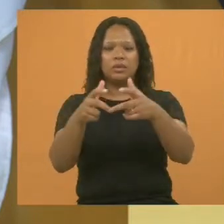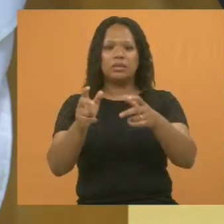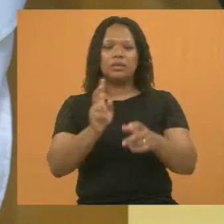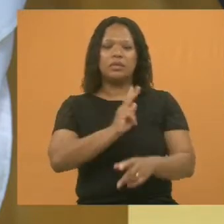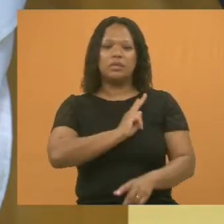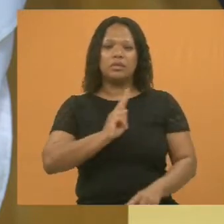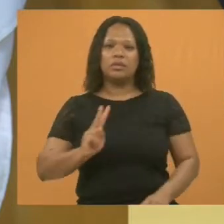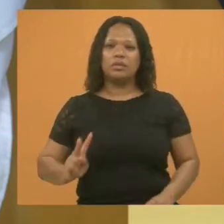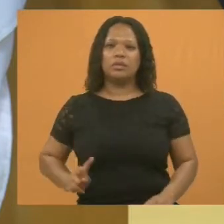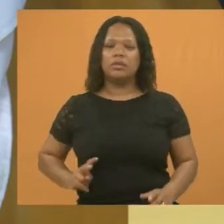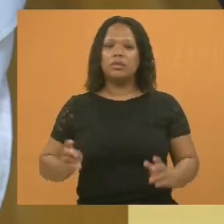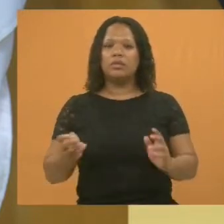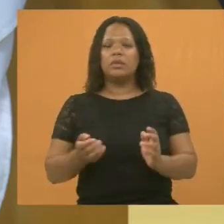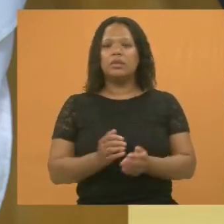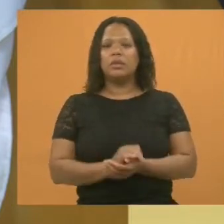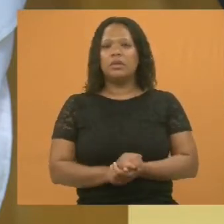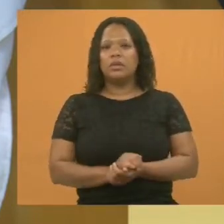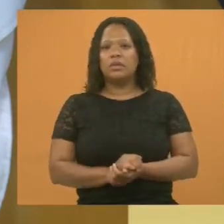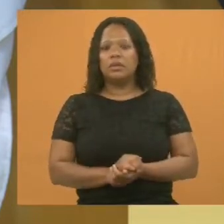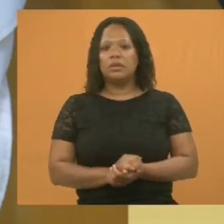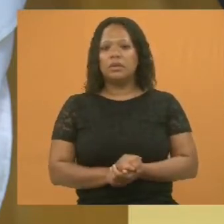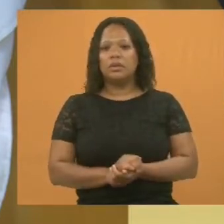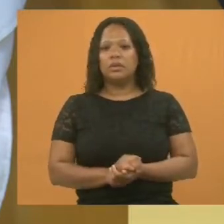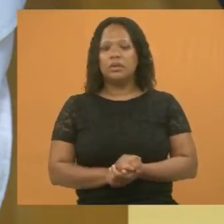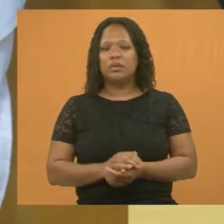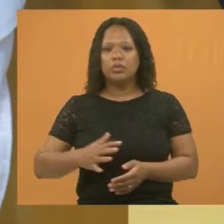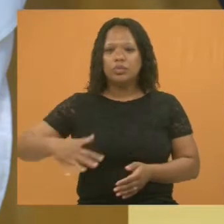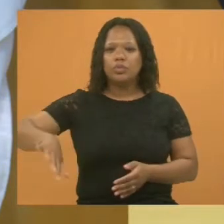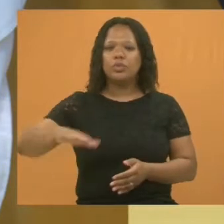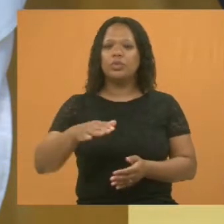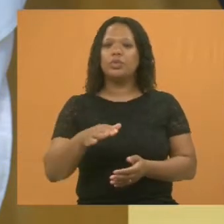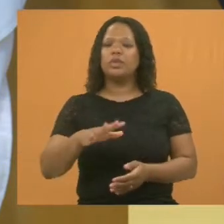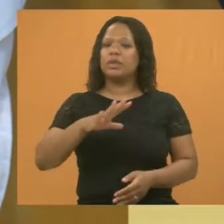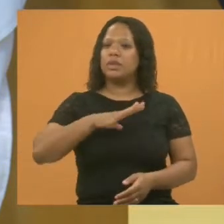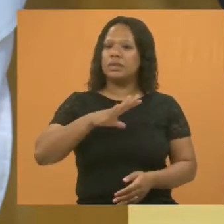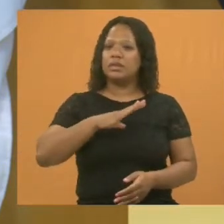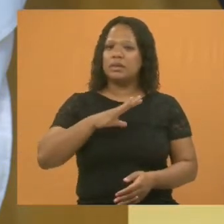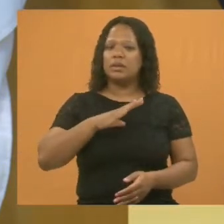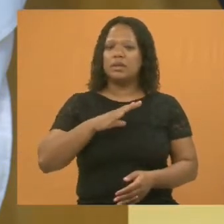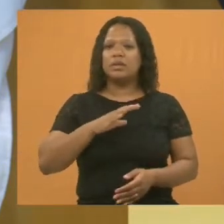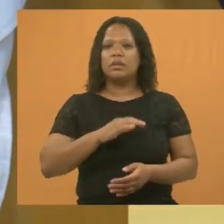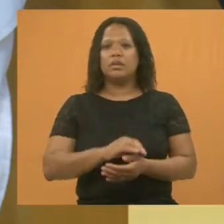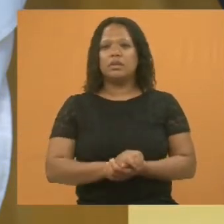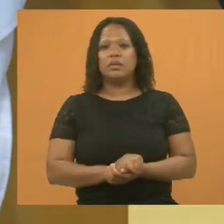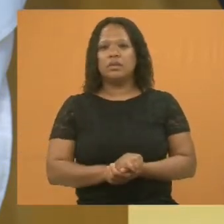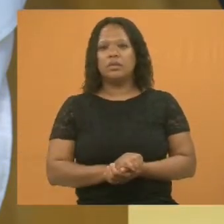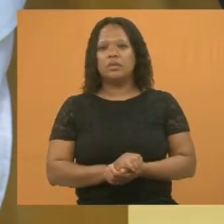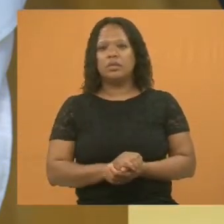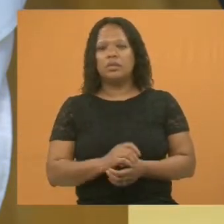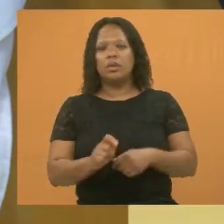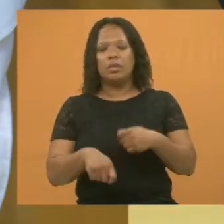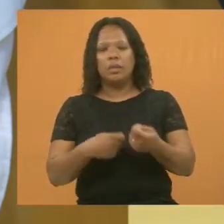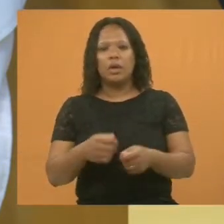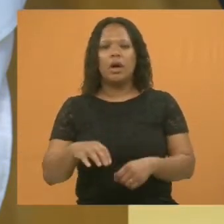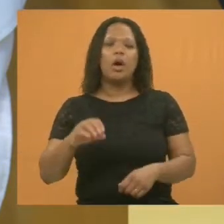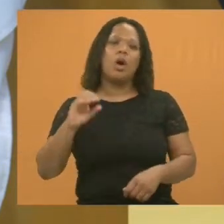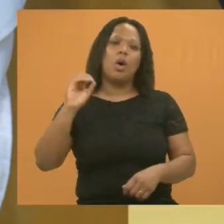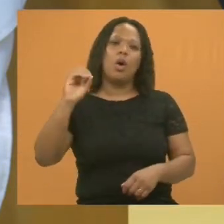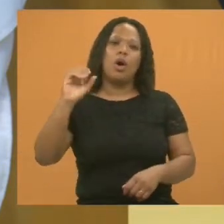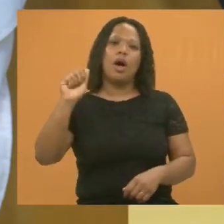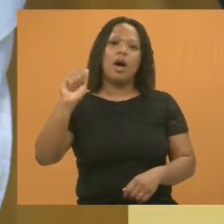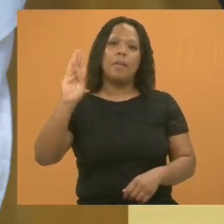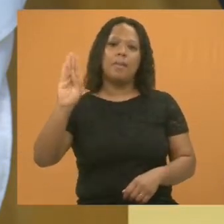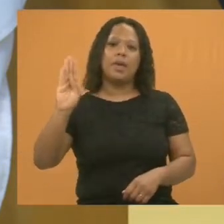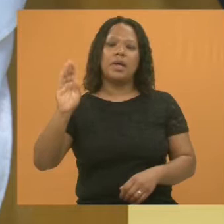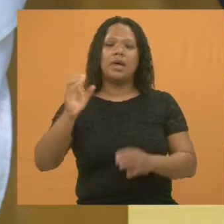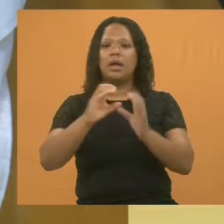e representante de autarquia e instituições da cidade, Associação Comercial, OAB,